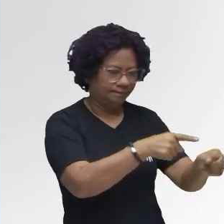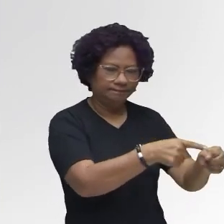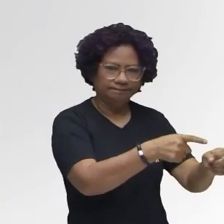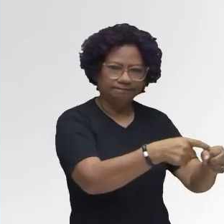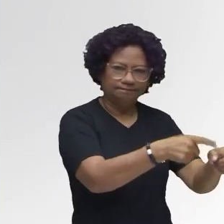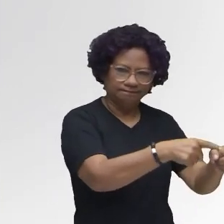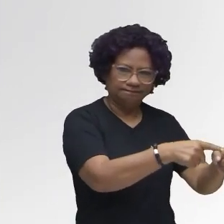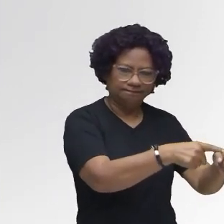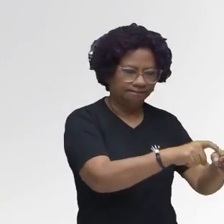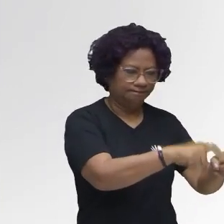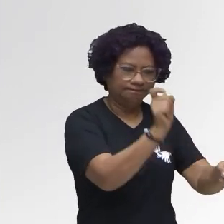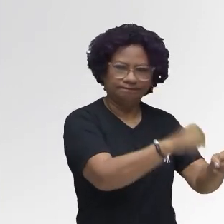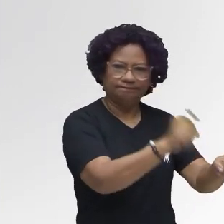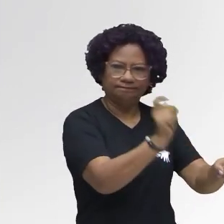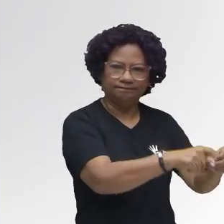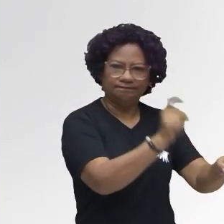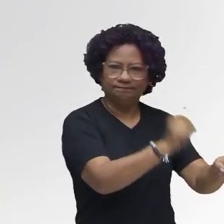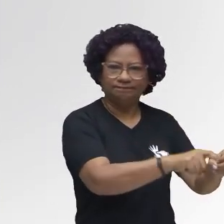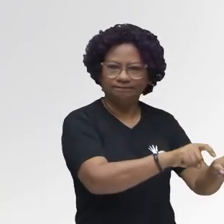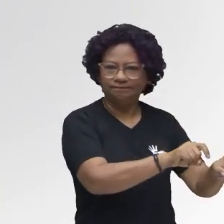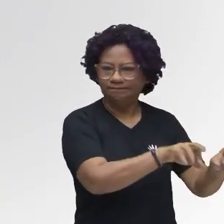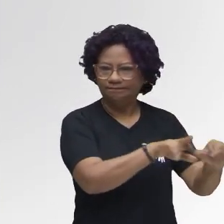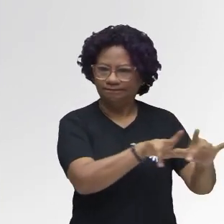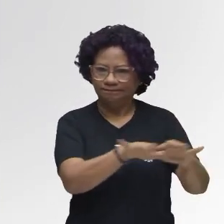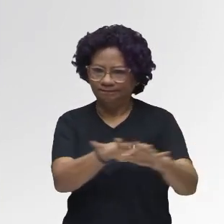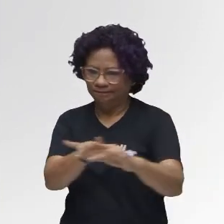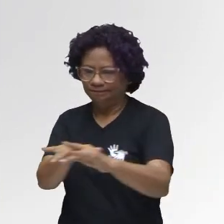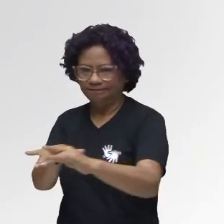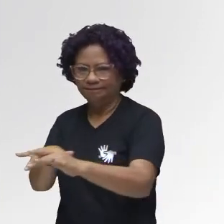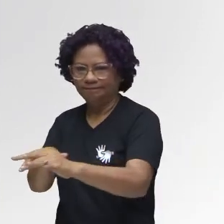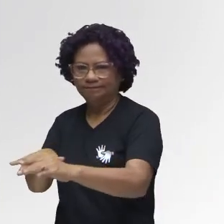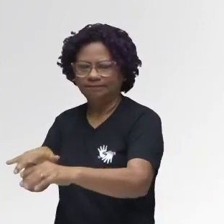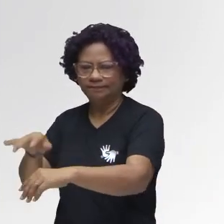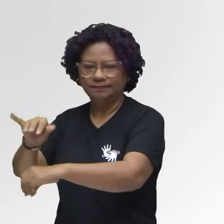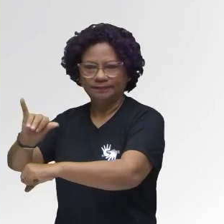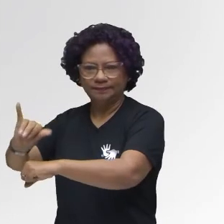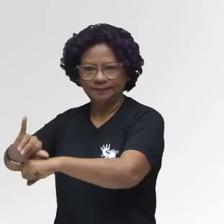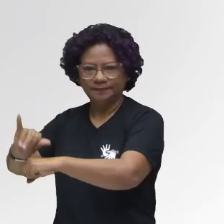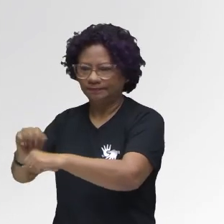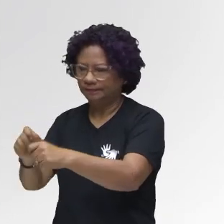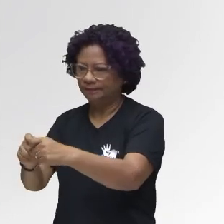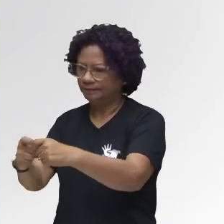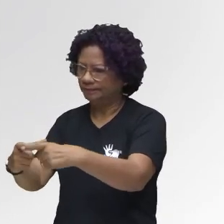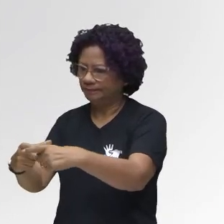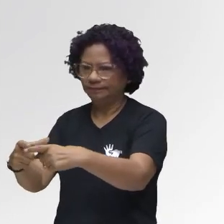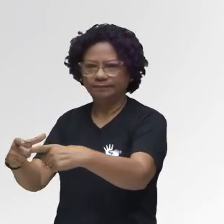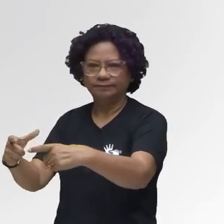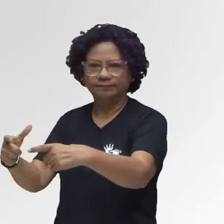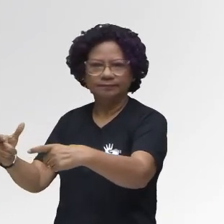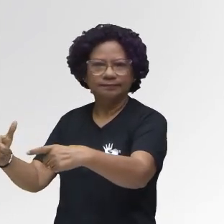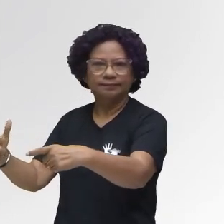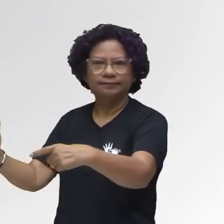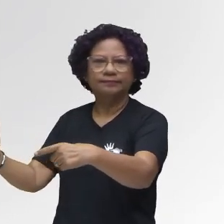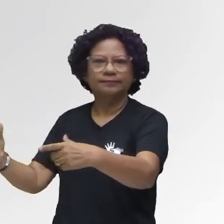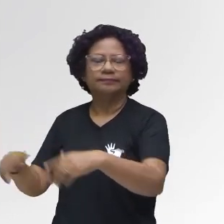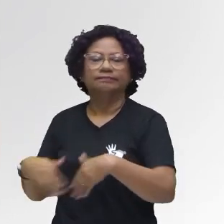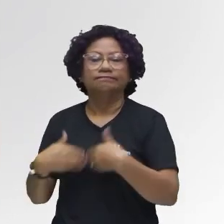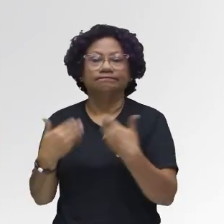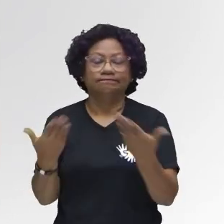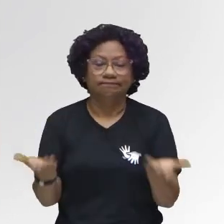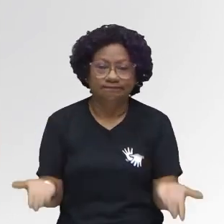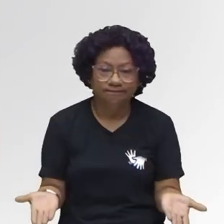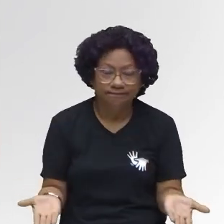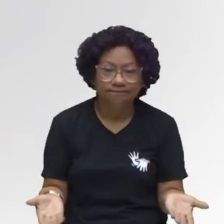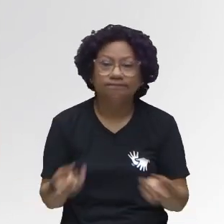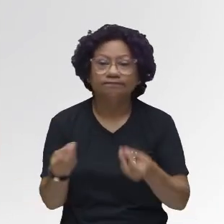indo para as cidades, aumentou a população das cidades. Ela vai promover a verticalização. Ou seja, as cidades não têm mais para